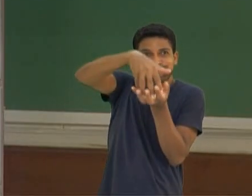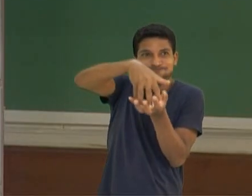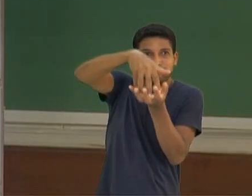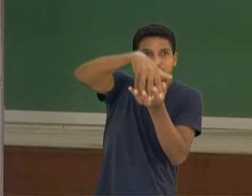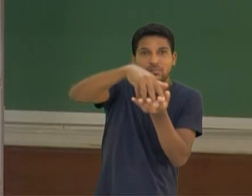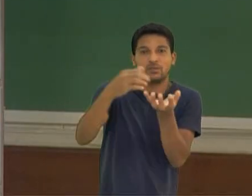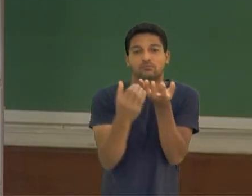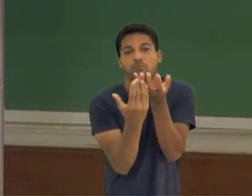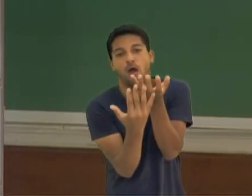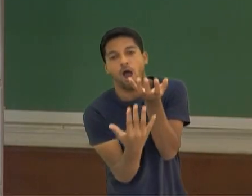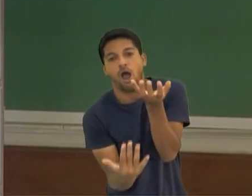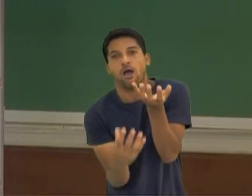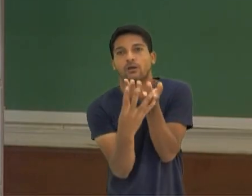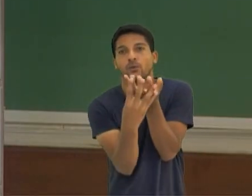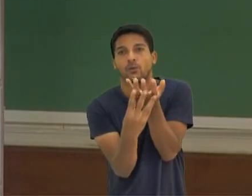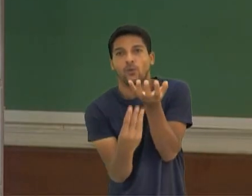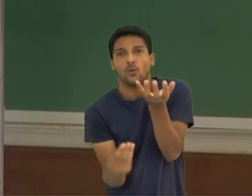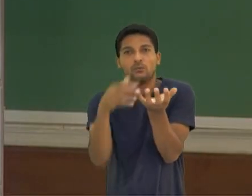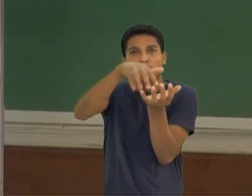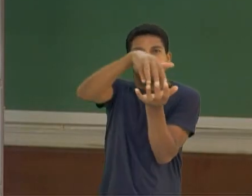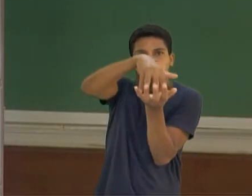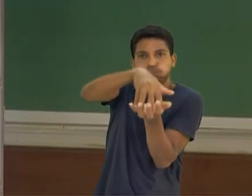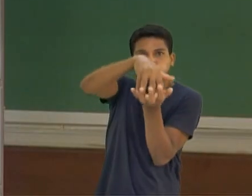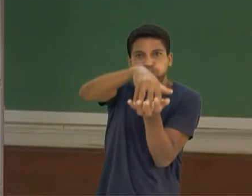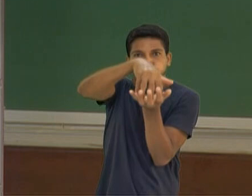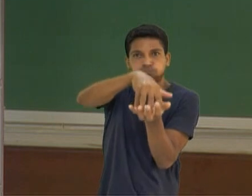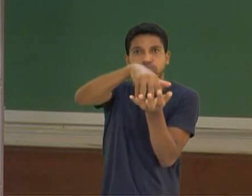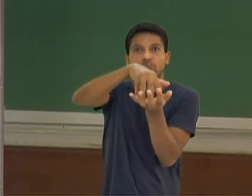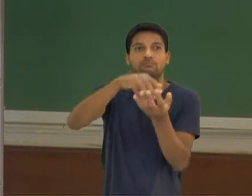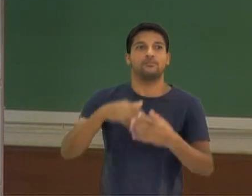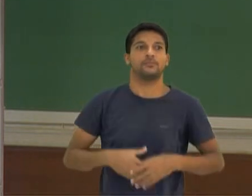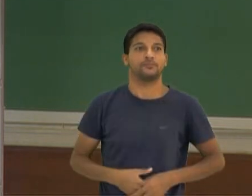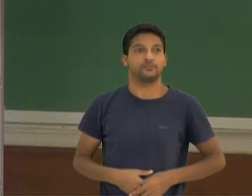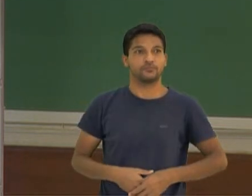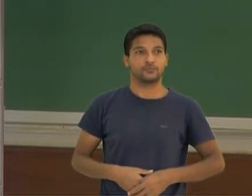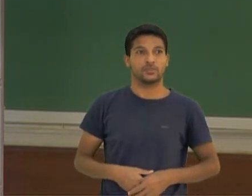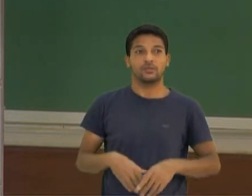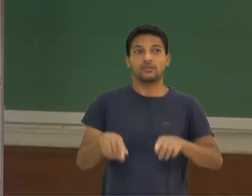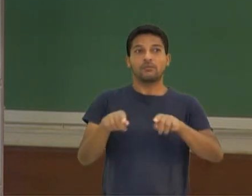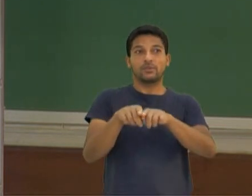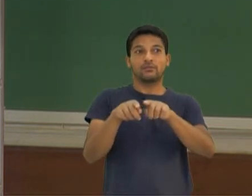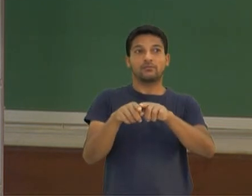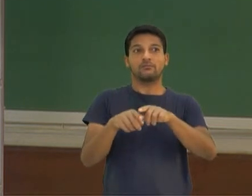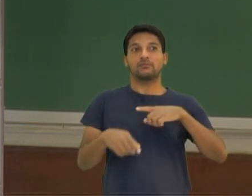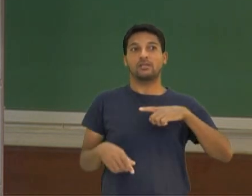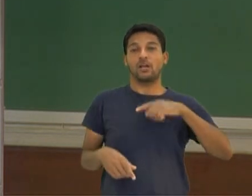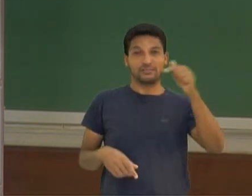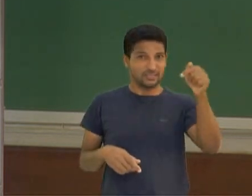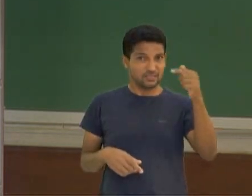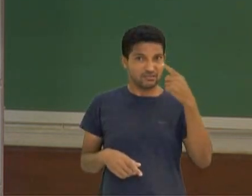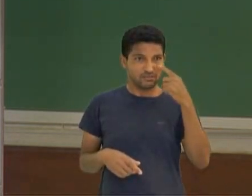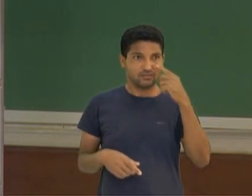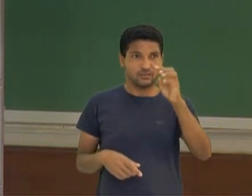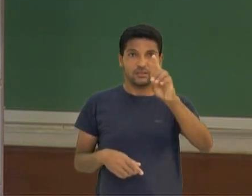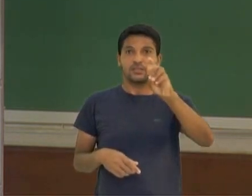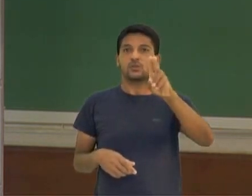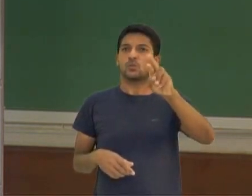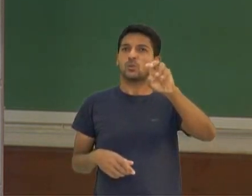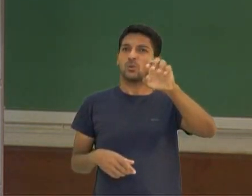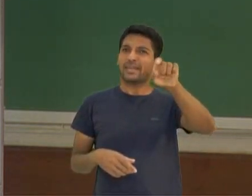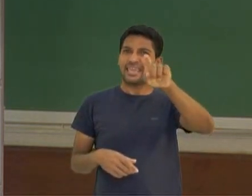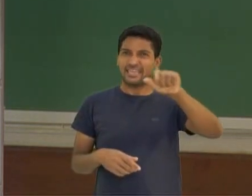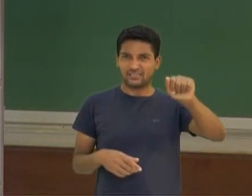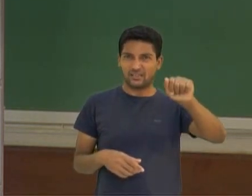ser escoado. Tranquilo? Nós temos a dureza, e aí às vezes, né, entra uma dúvida, o que é de fato